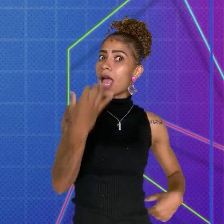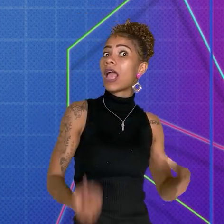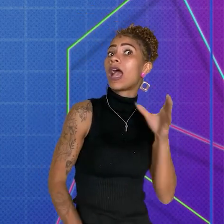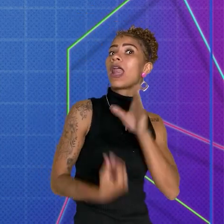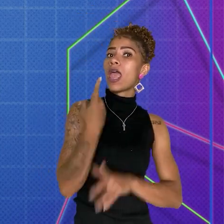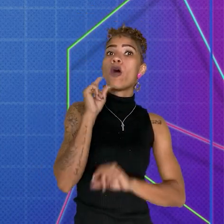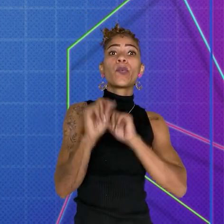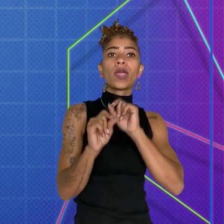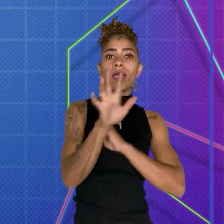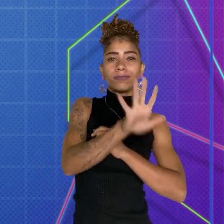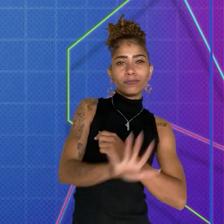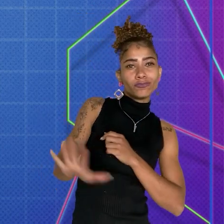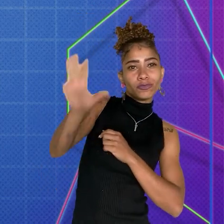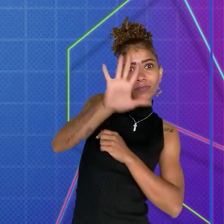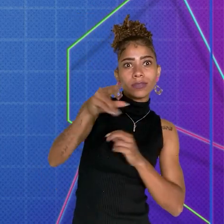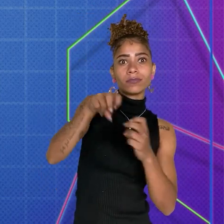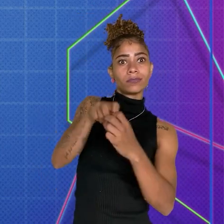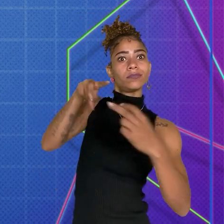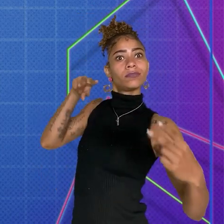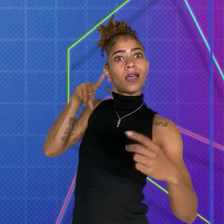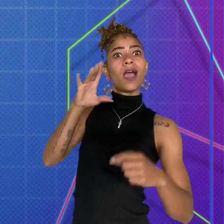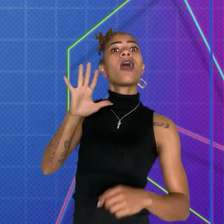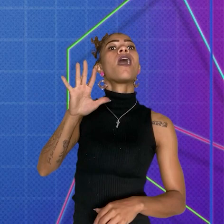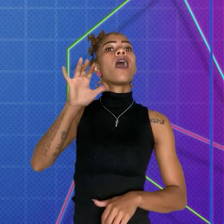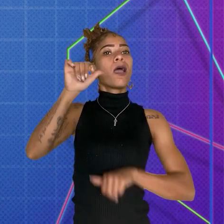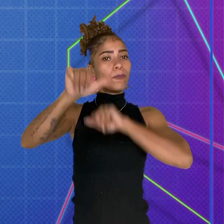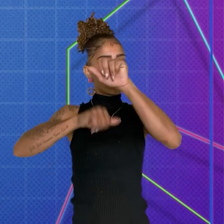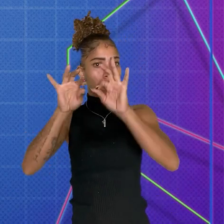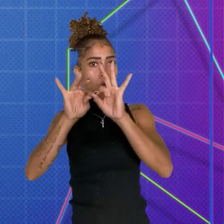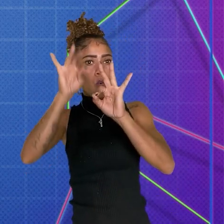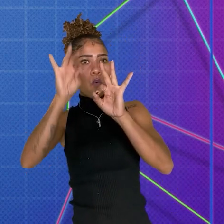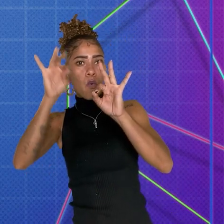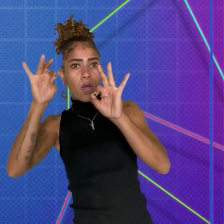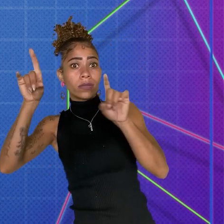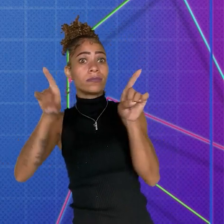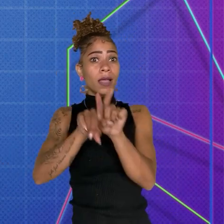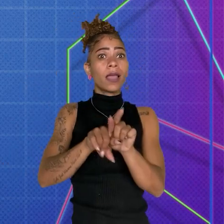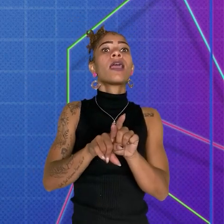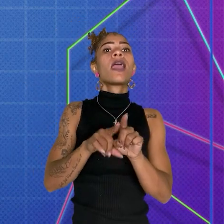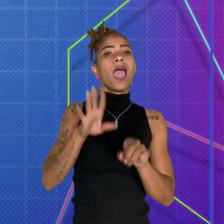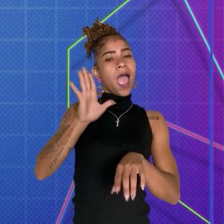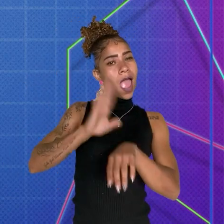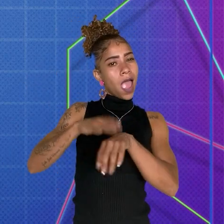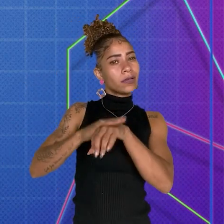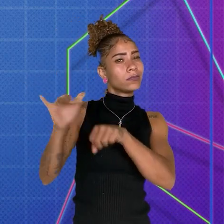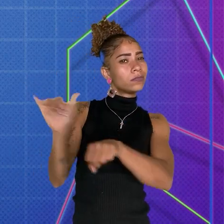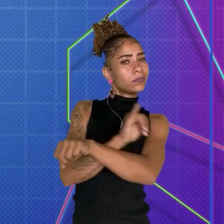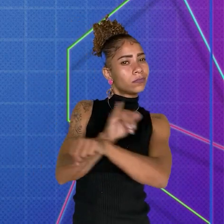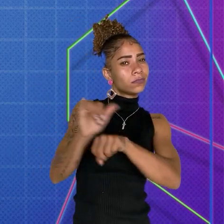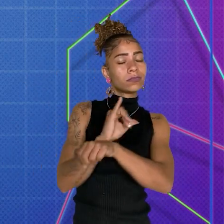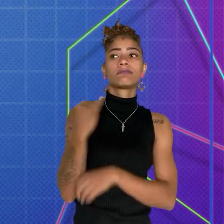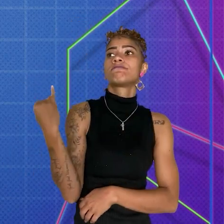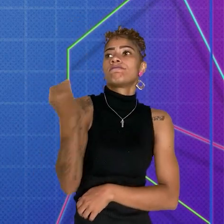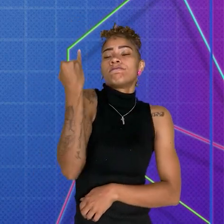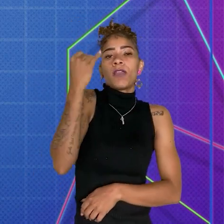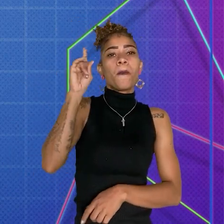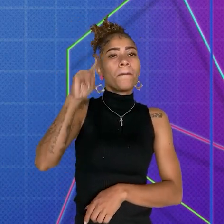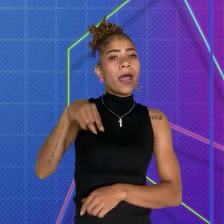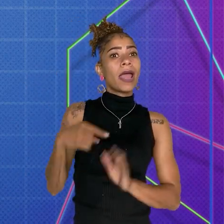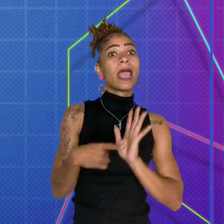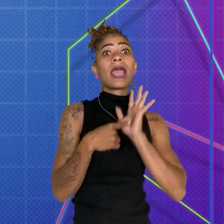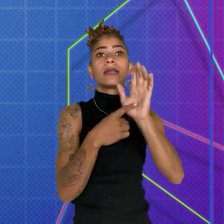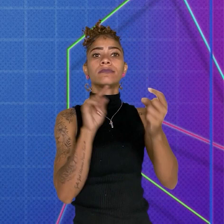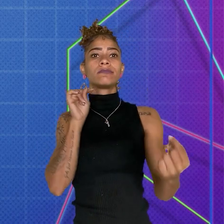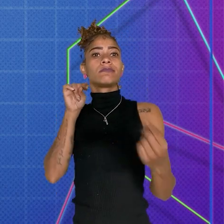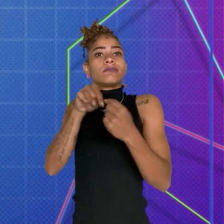crucial para criar a atmosfera adequada em ambientes virtuais. Variações de frequência, volume e efeitos são ferramentas valiosas para alcançar